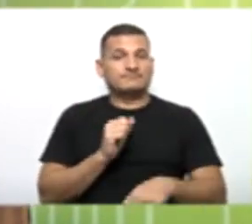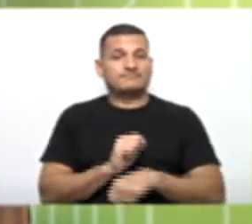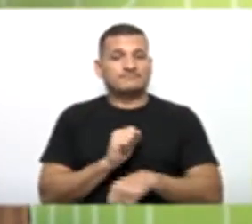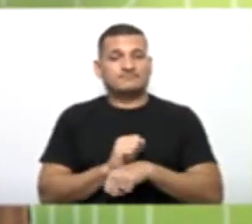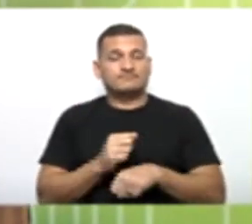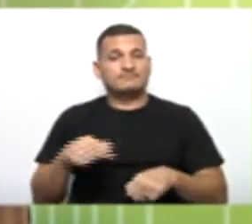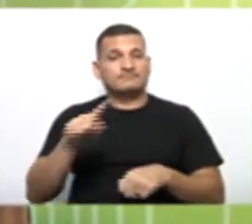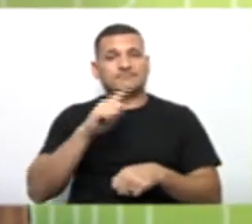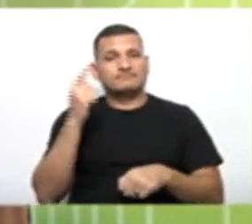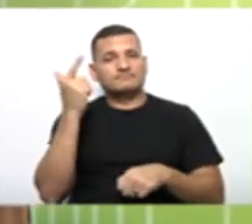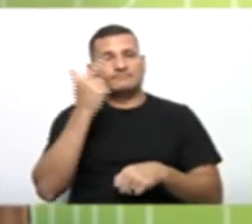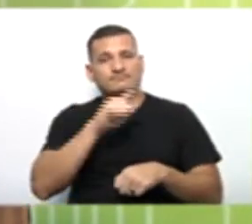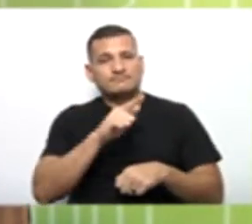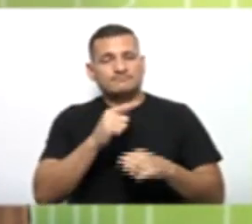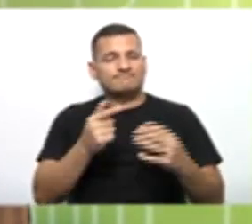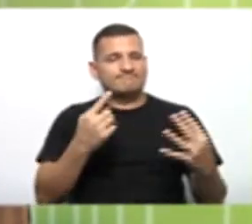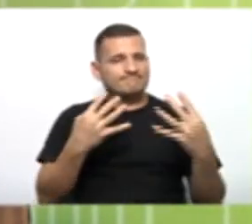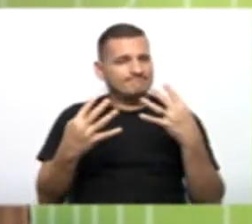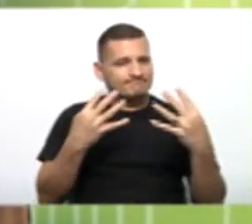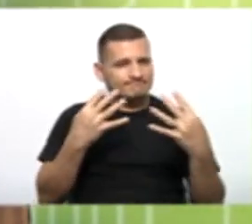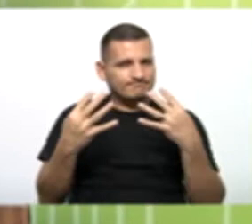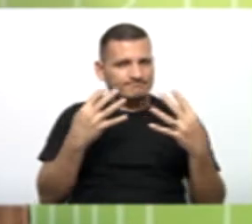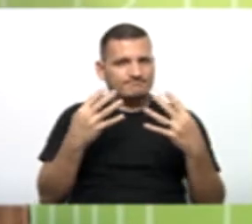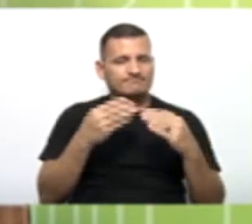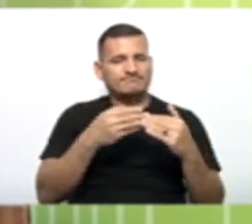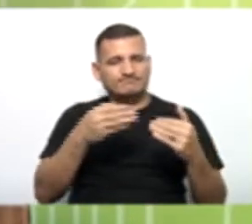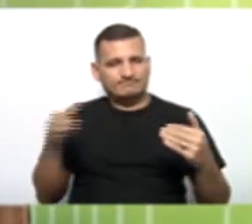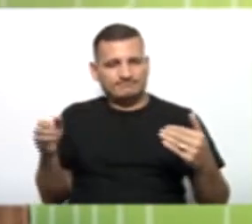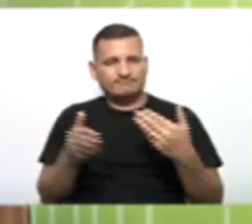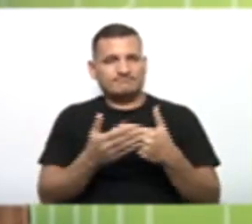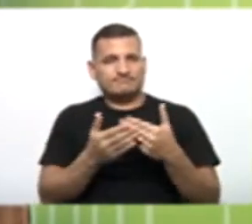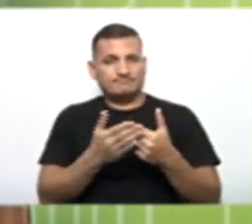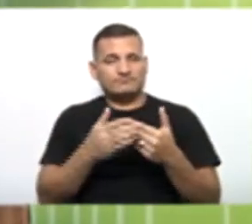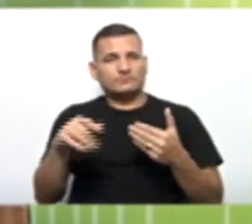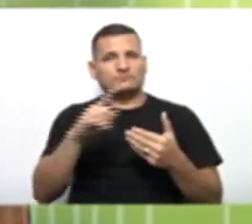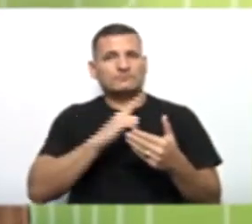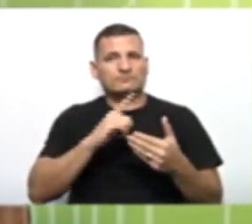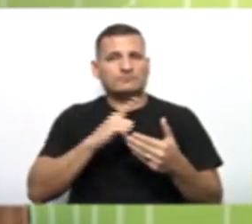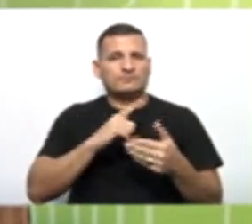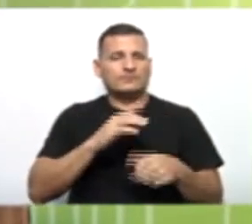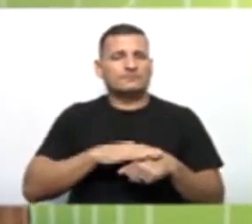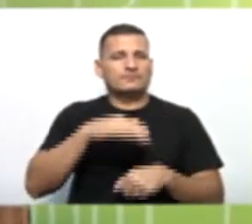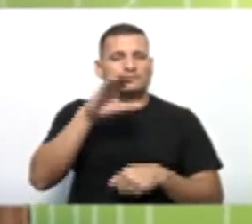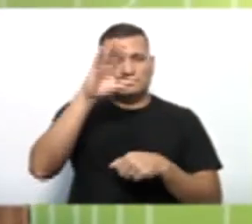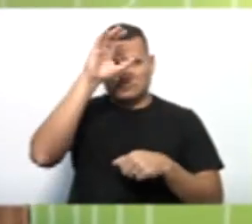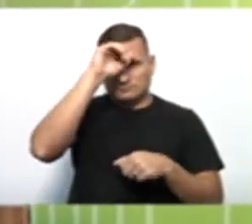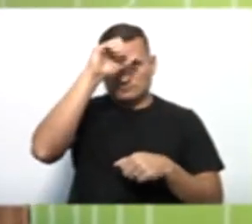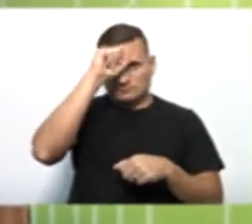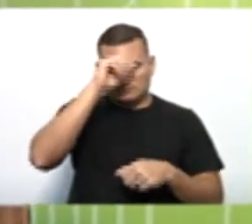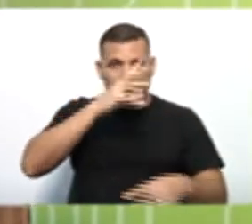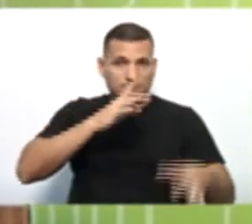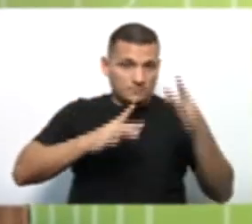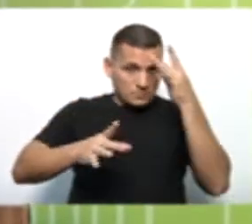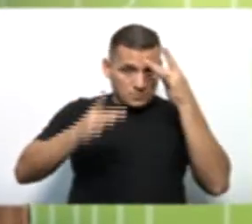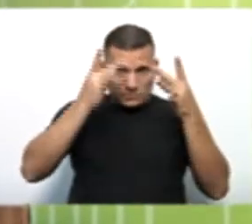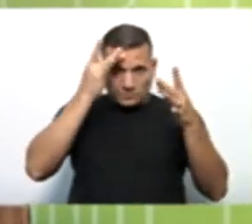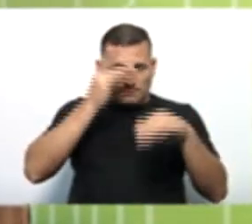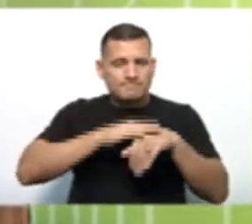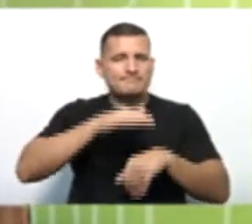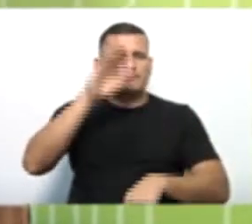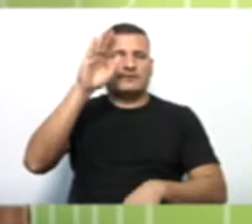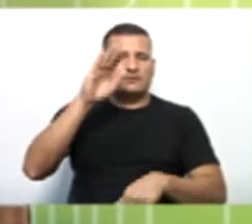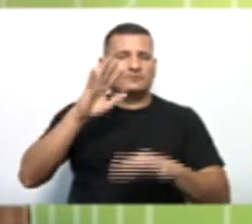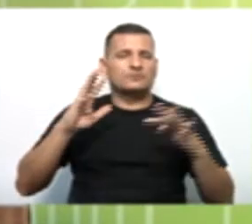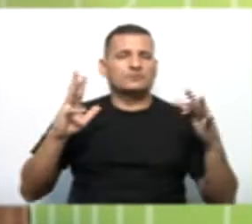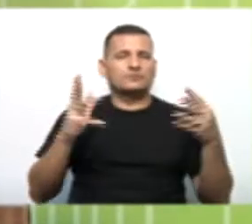concentrar durante toda a aula é claro e para que vocês possam ter é o maior aprendizado possível possam assimilar da melhor maneira possível